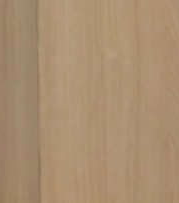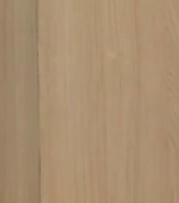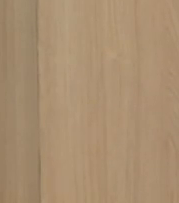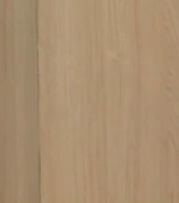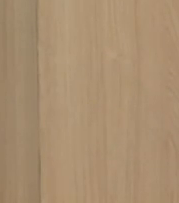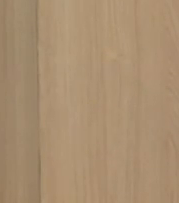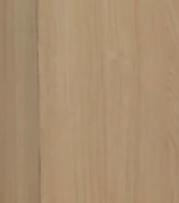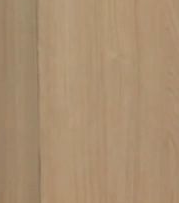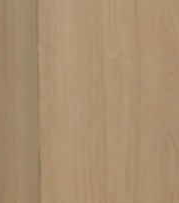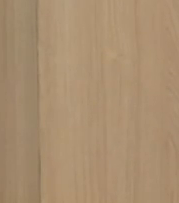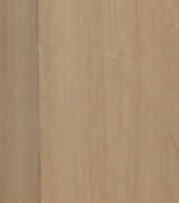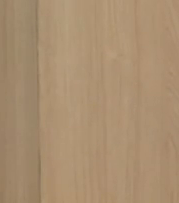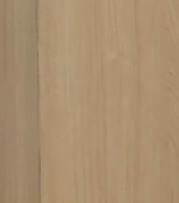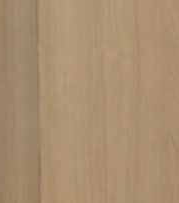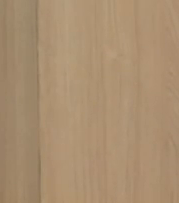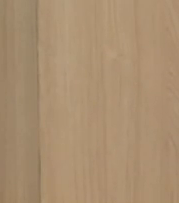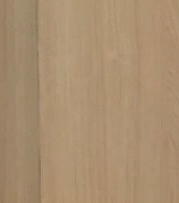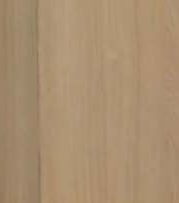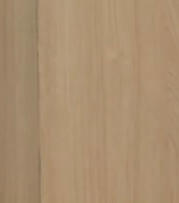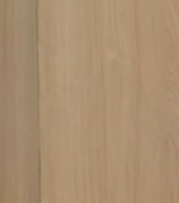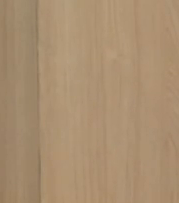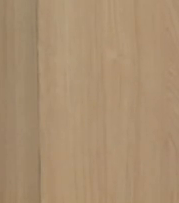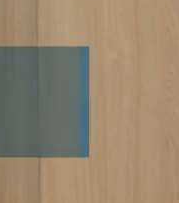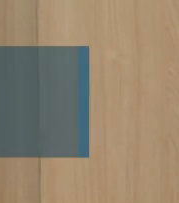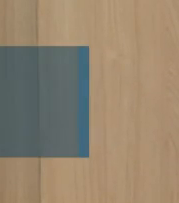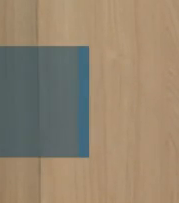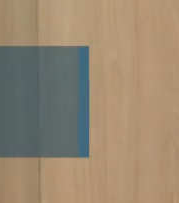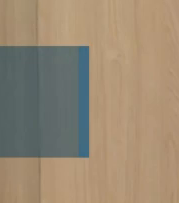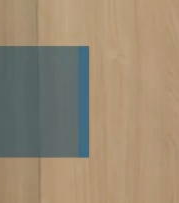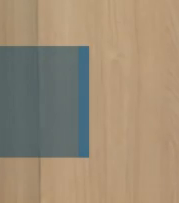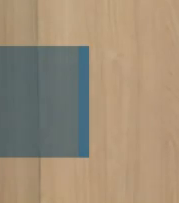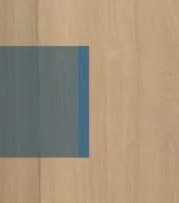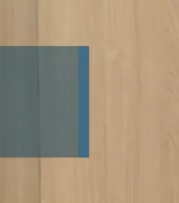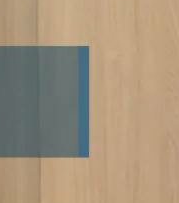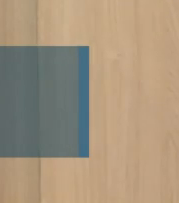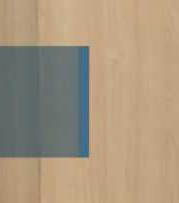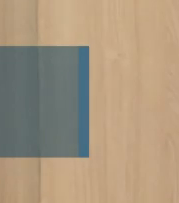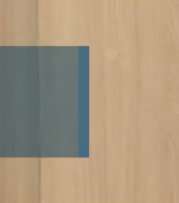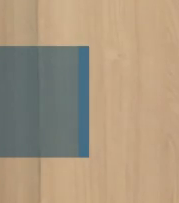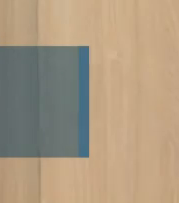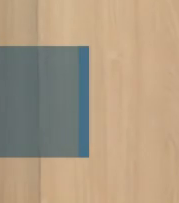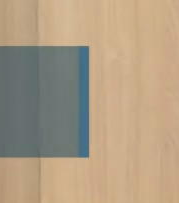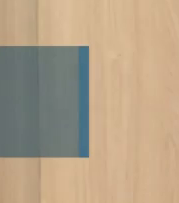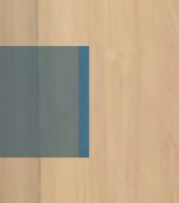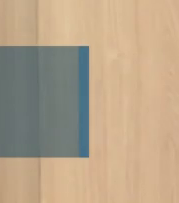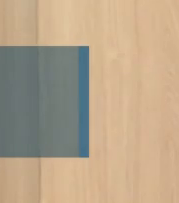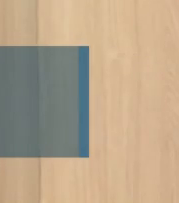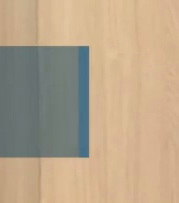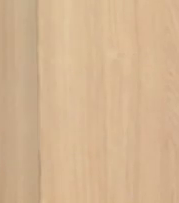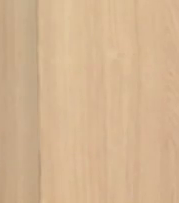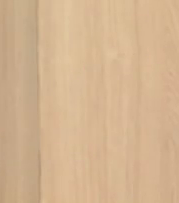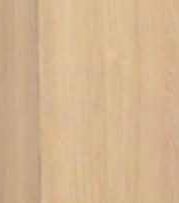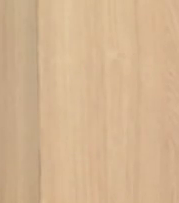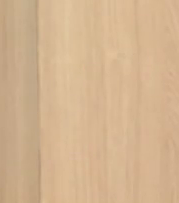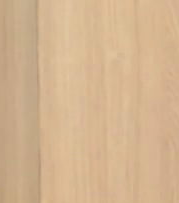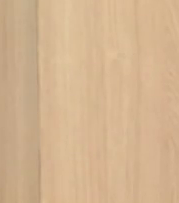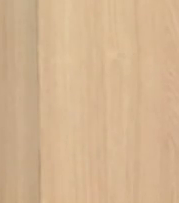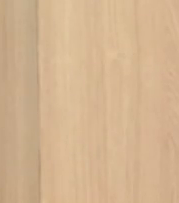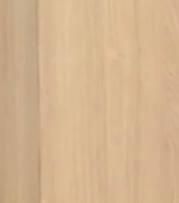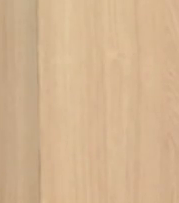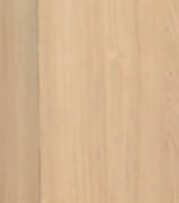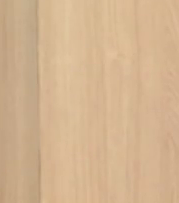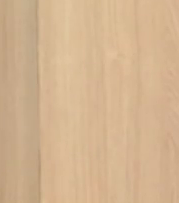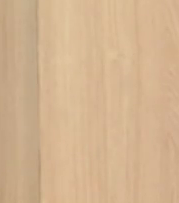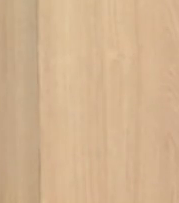Olá, boa noite. A TVE dá início neste momento à cobertura especial do segundo turno das eleições de